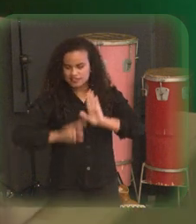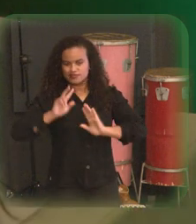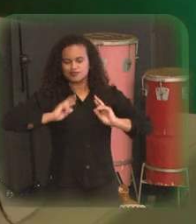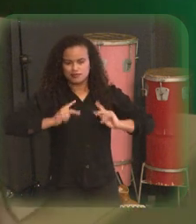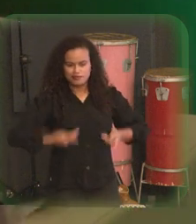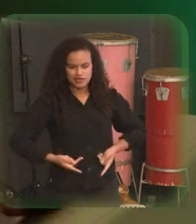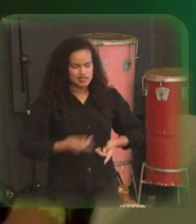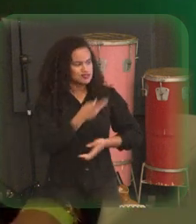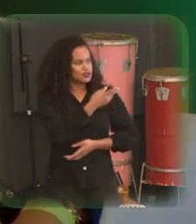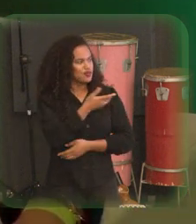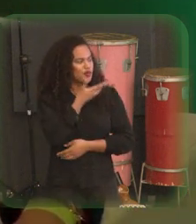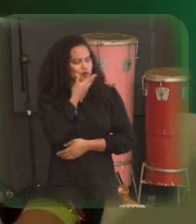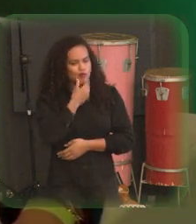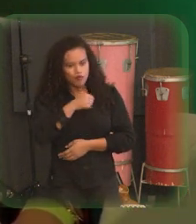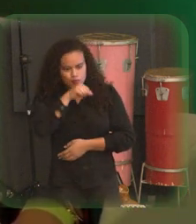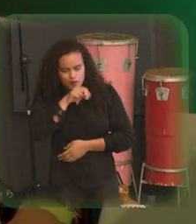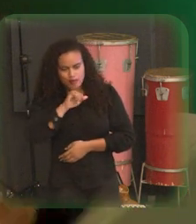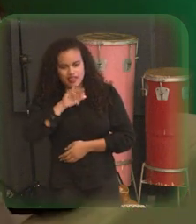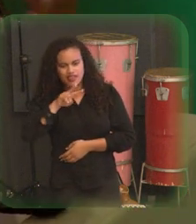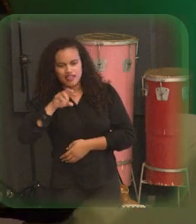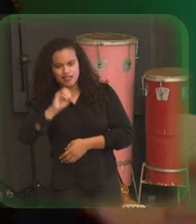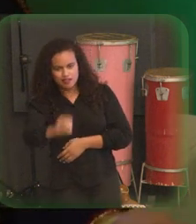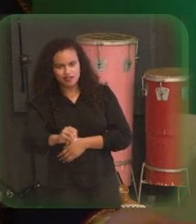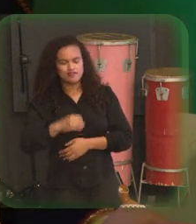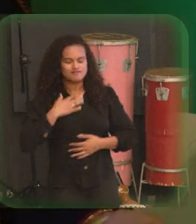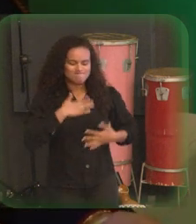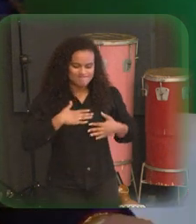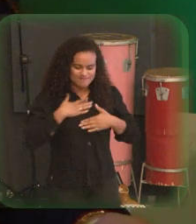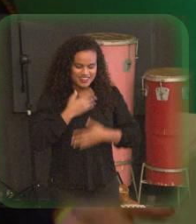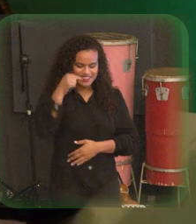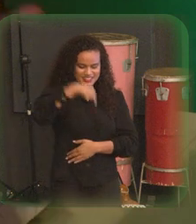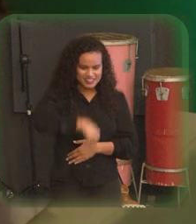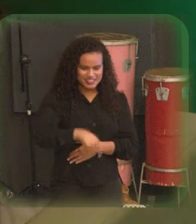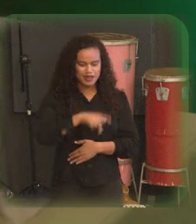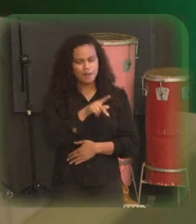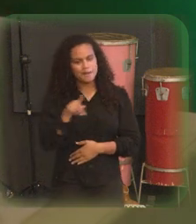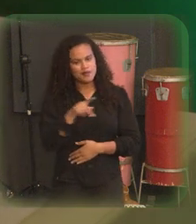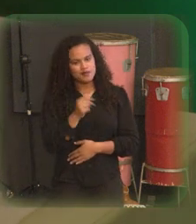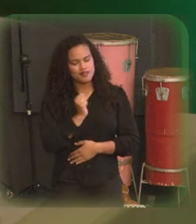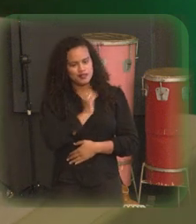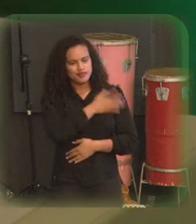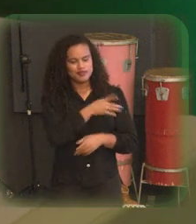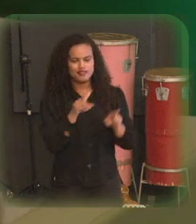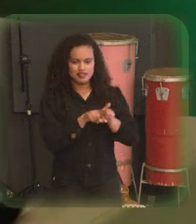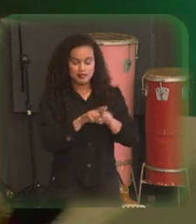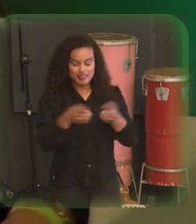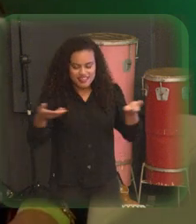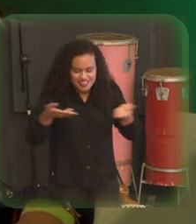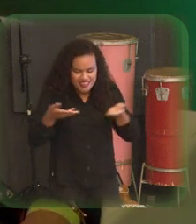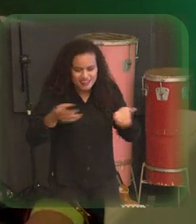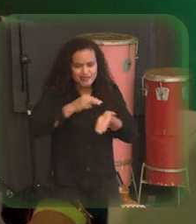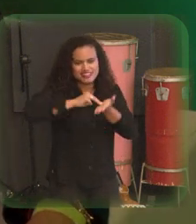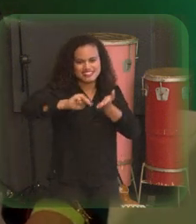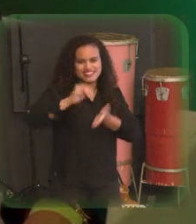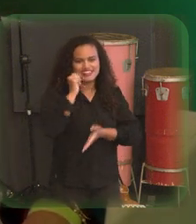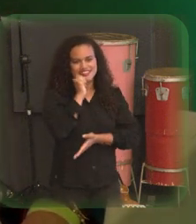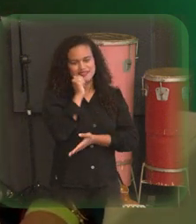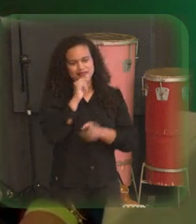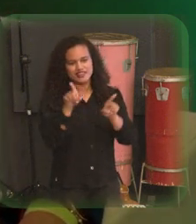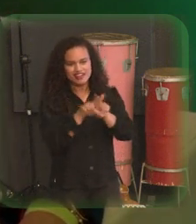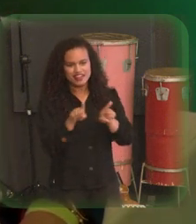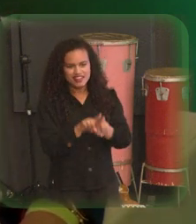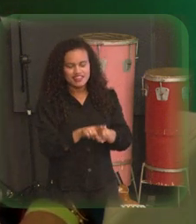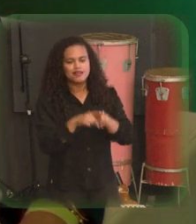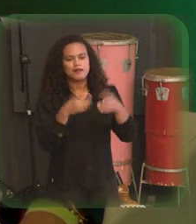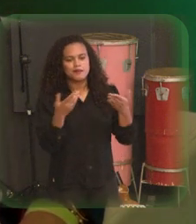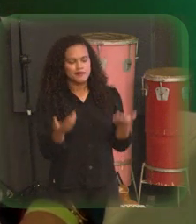muito, com muita satisfação que estou aqui como professora do IFPE e agora como secretária da Mulher.